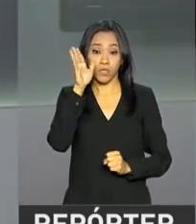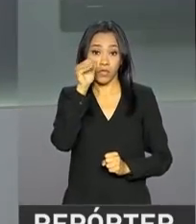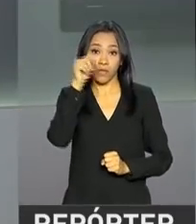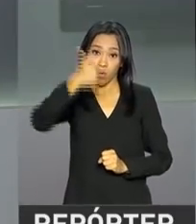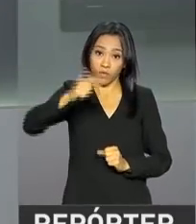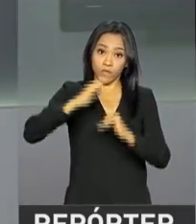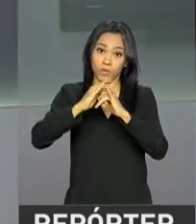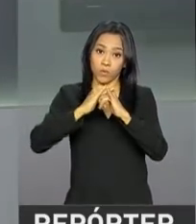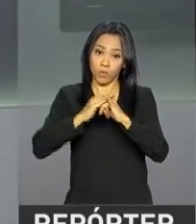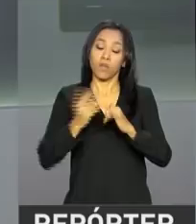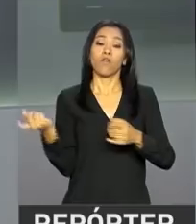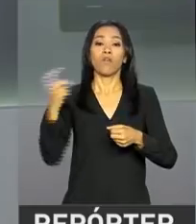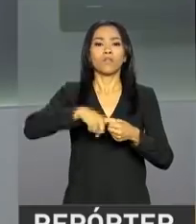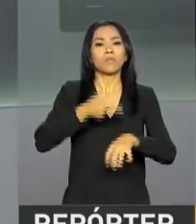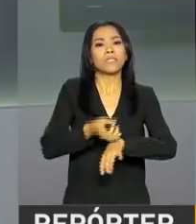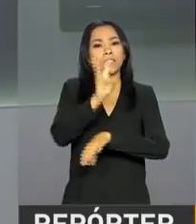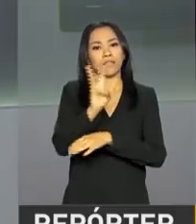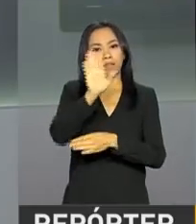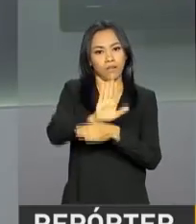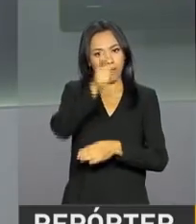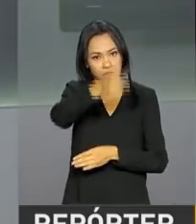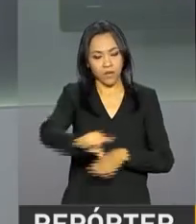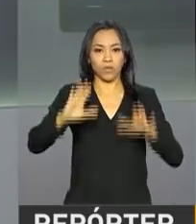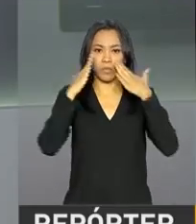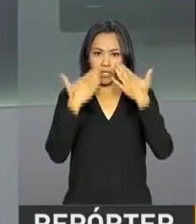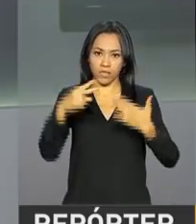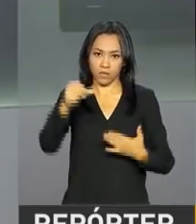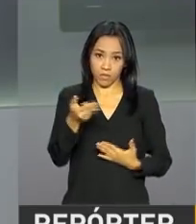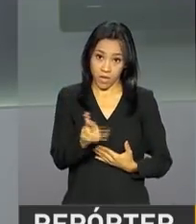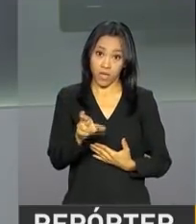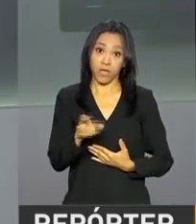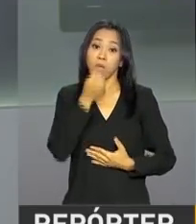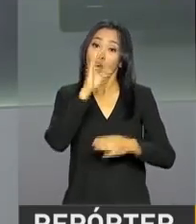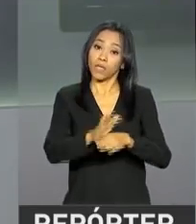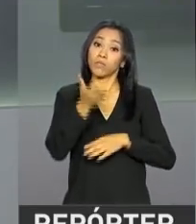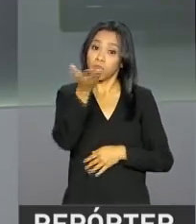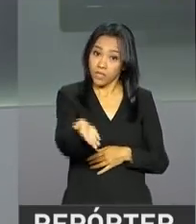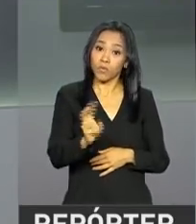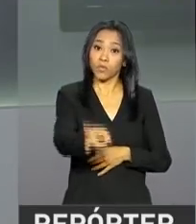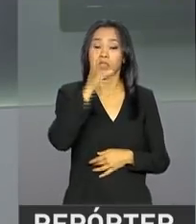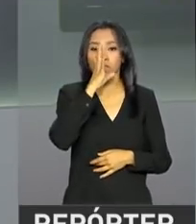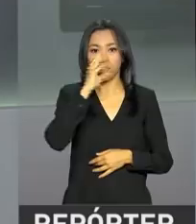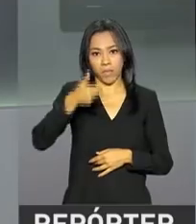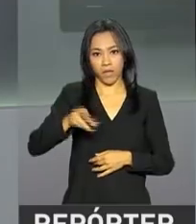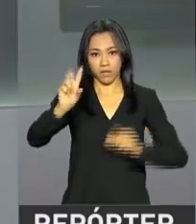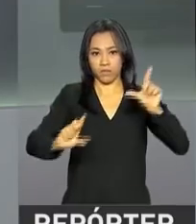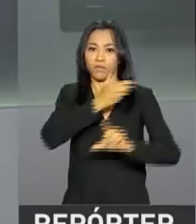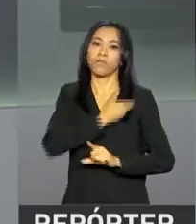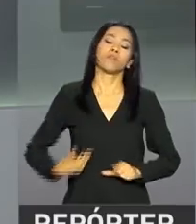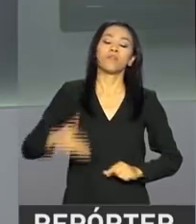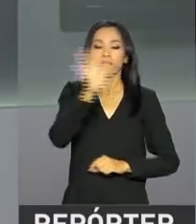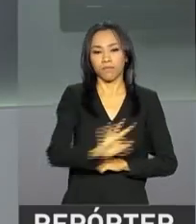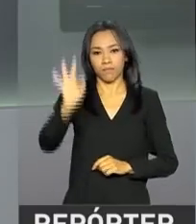reportagens no youtube voltamos às três da tarde na próxima edição do repórter nbr uma boa tarde pra você continue na nbr a tv